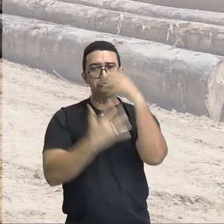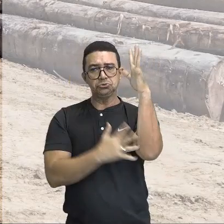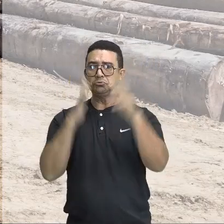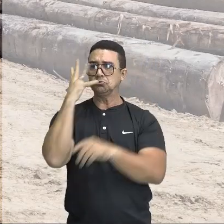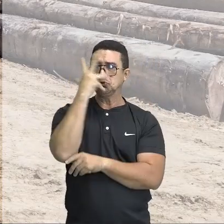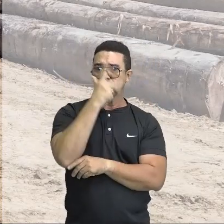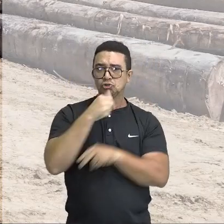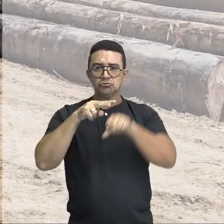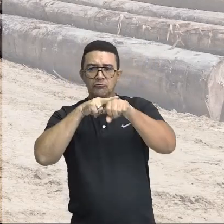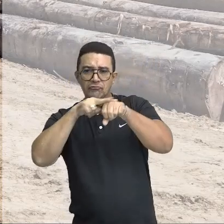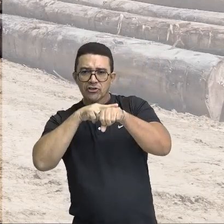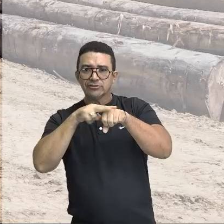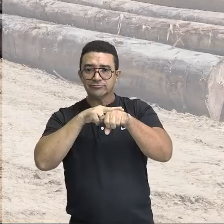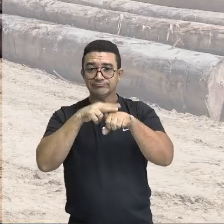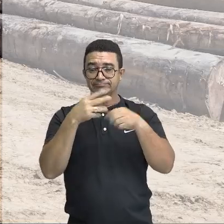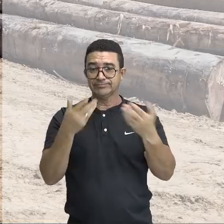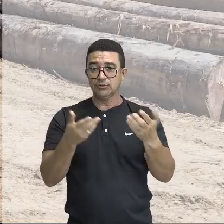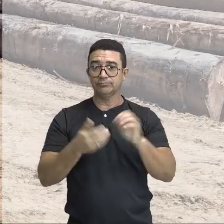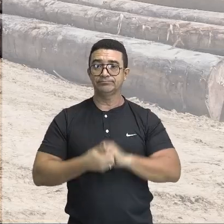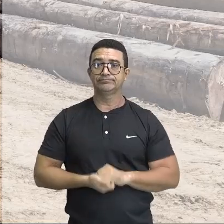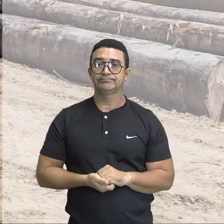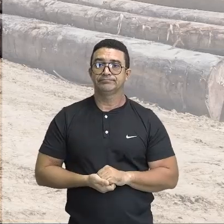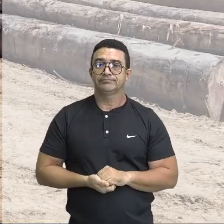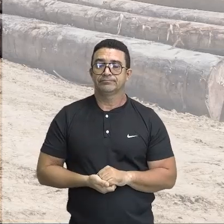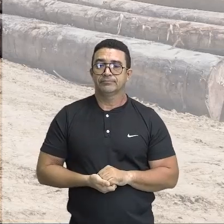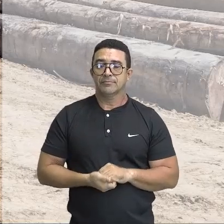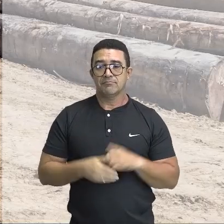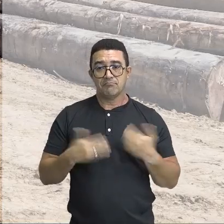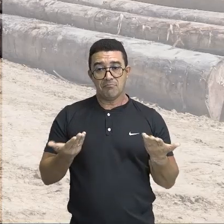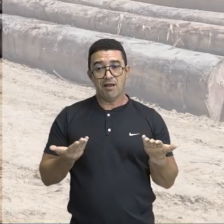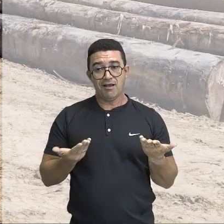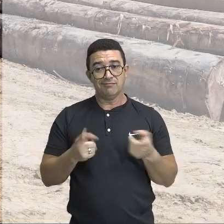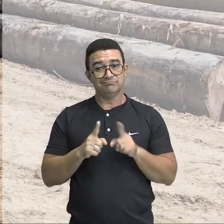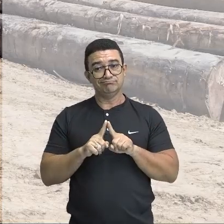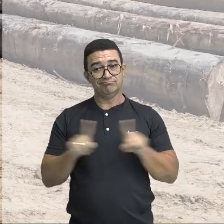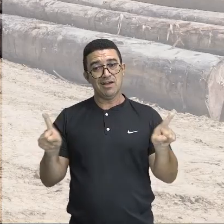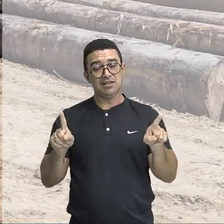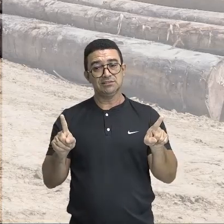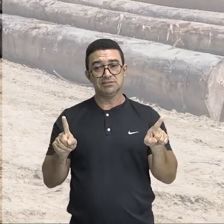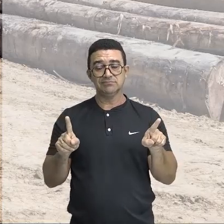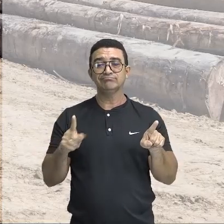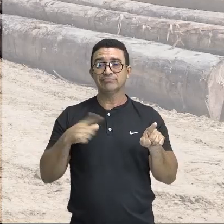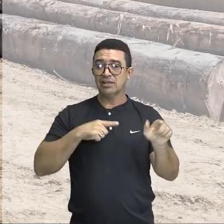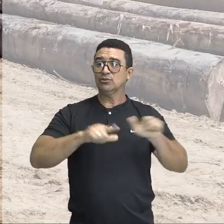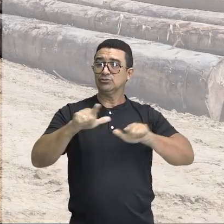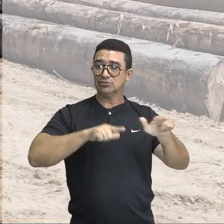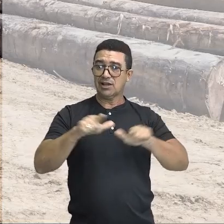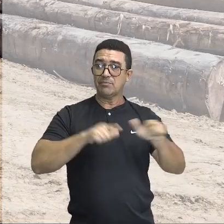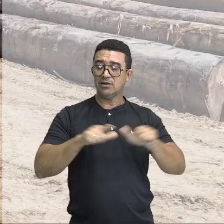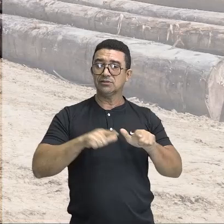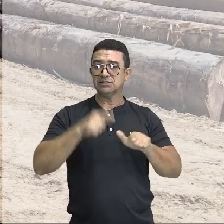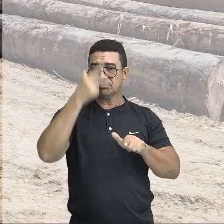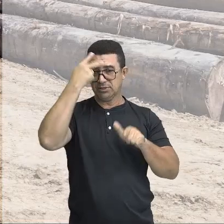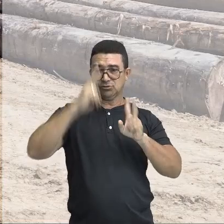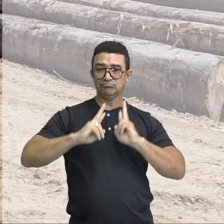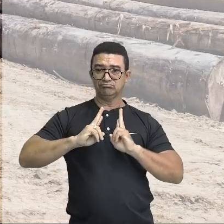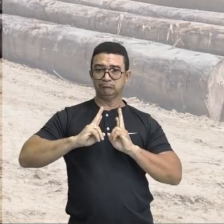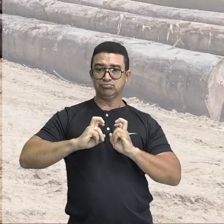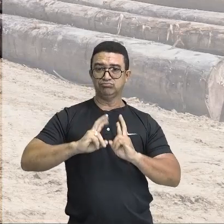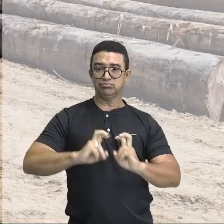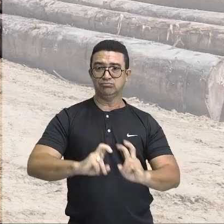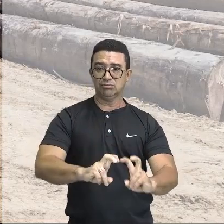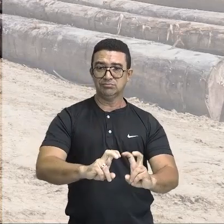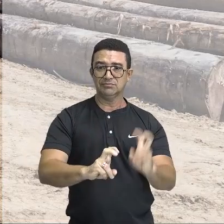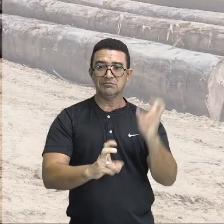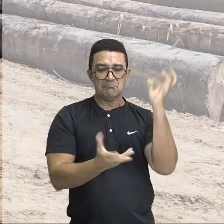Olha que aqui, infelizmente, né, foi ocasionado pelo ser humano. Existem as atividades extrativistas, né, principalmente